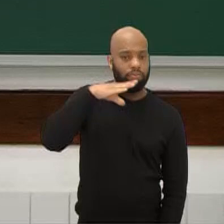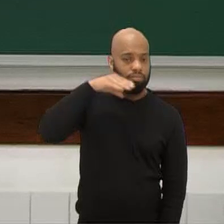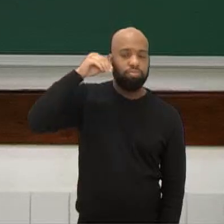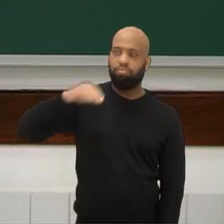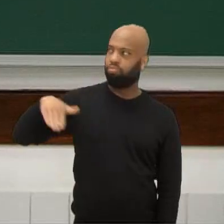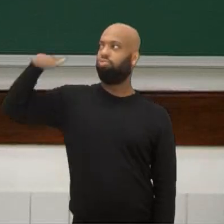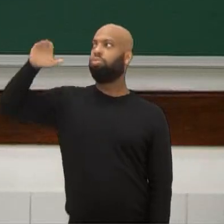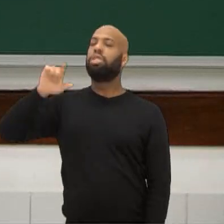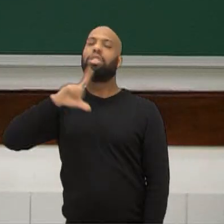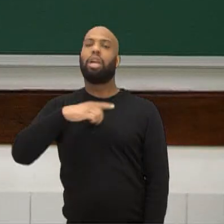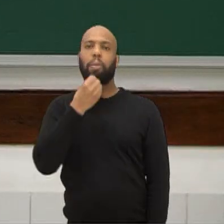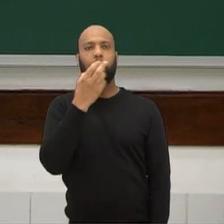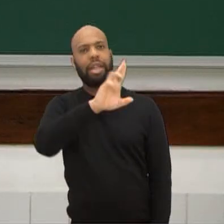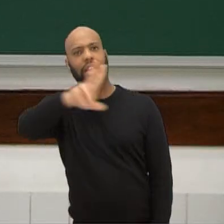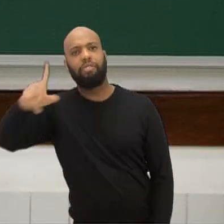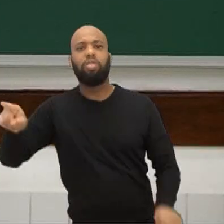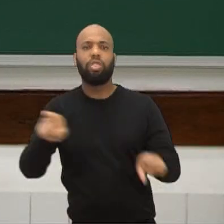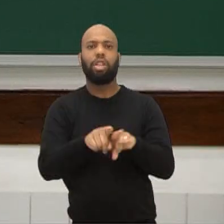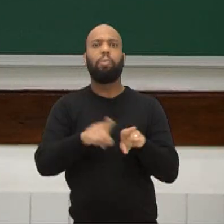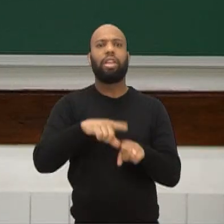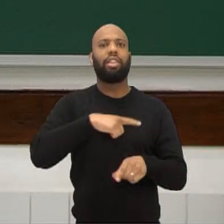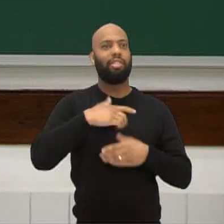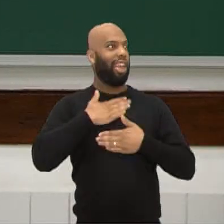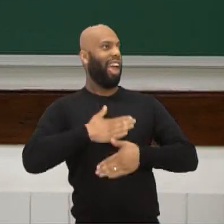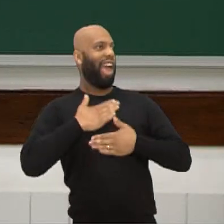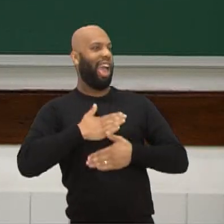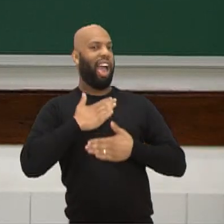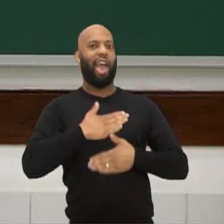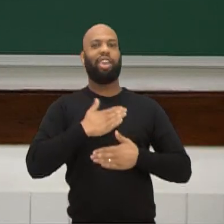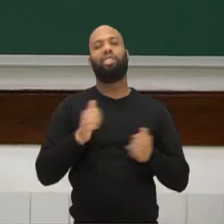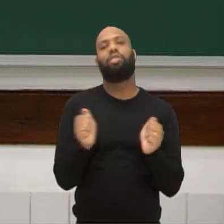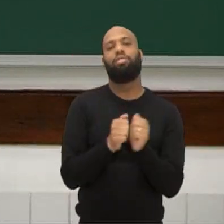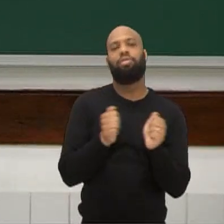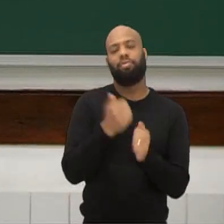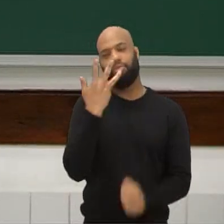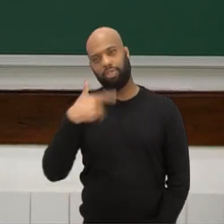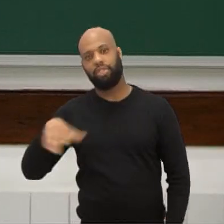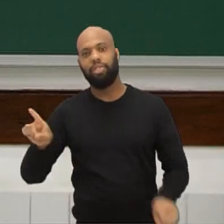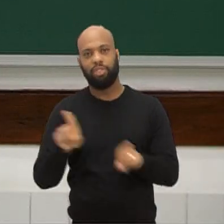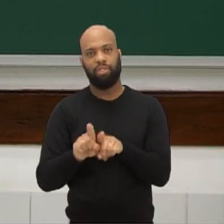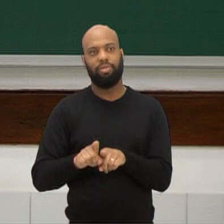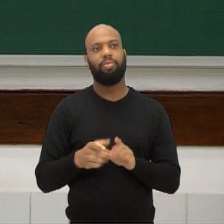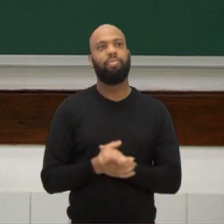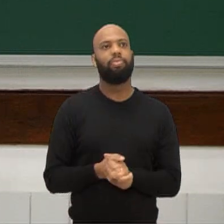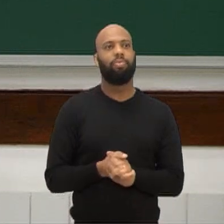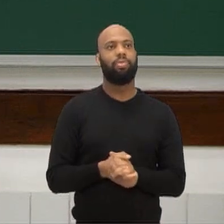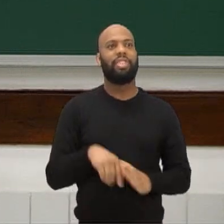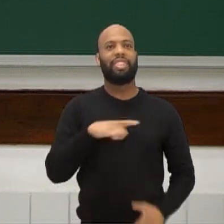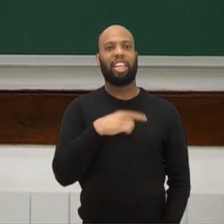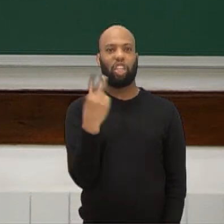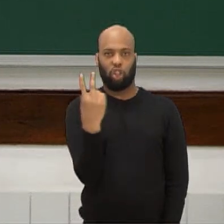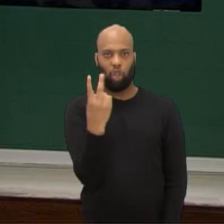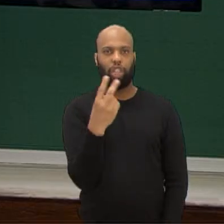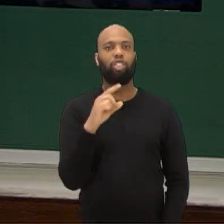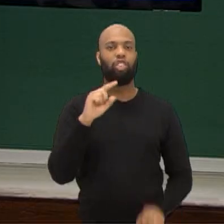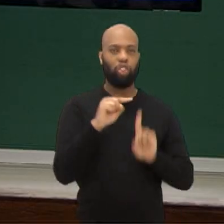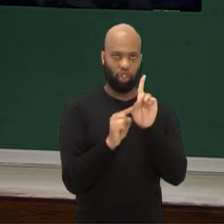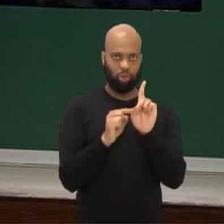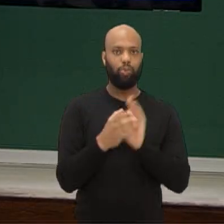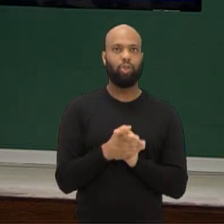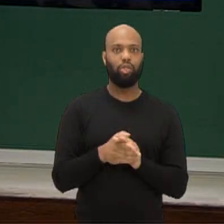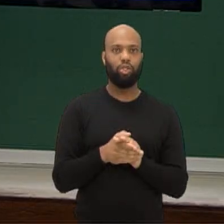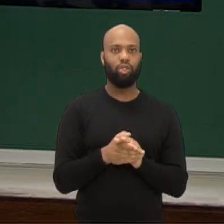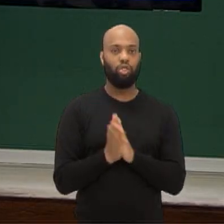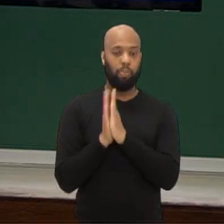esse benefício de ter essa alegria junto com as crianças aí nesse tipo de atividade circense, né? Ali dois tipos de fantoche